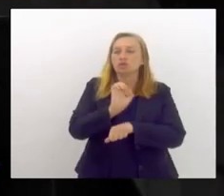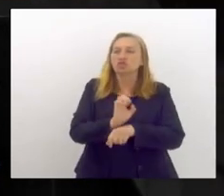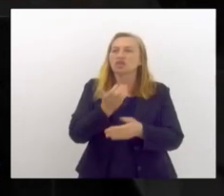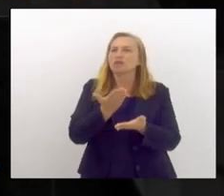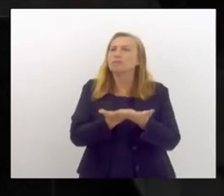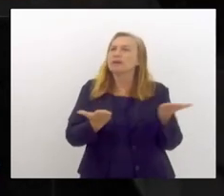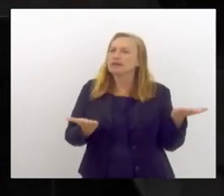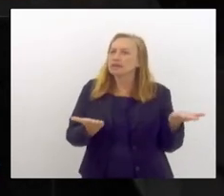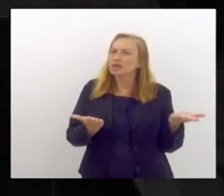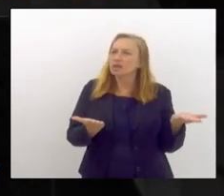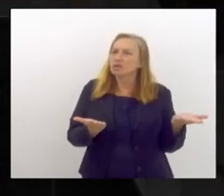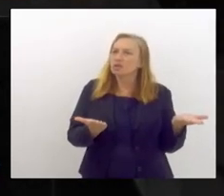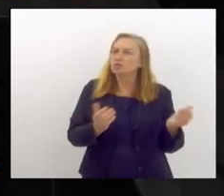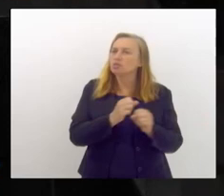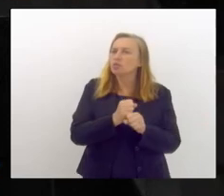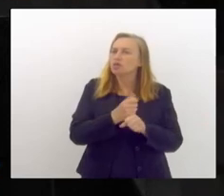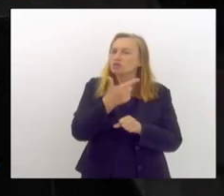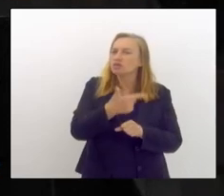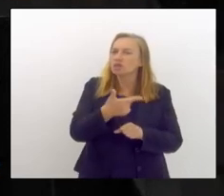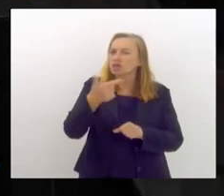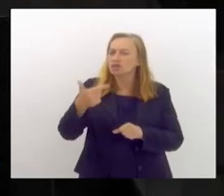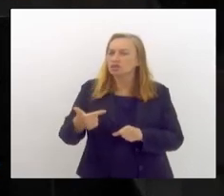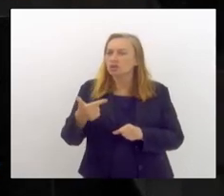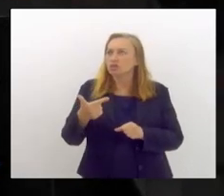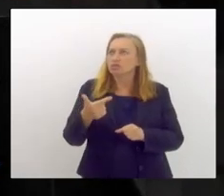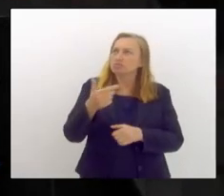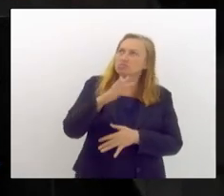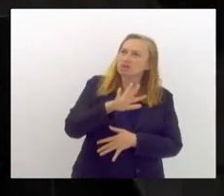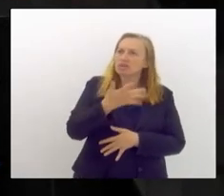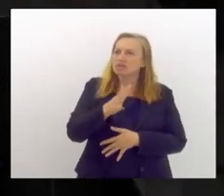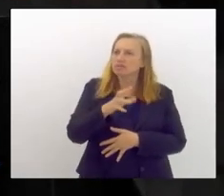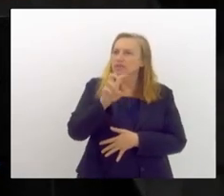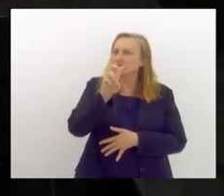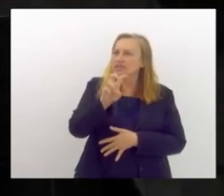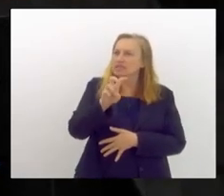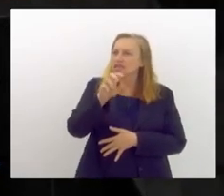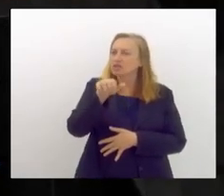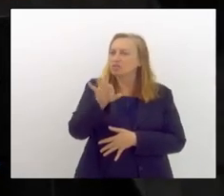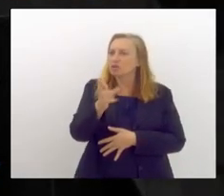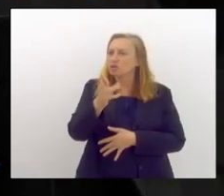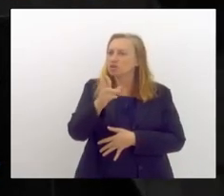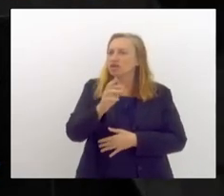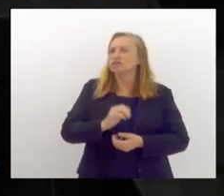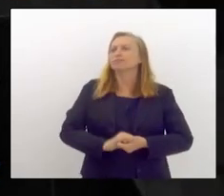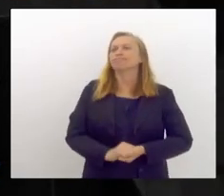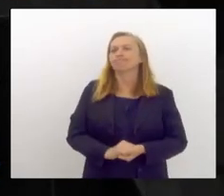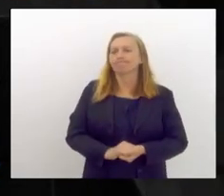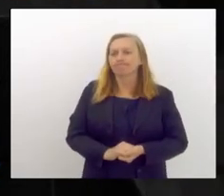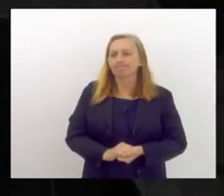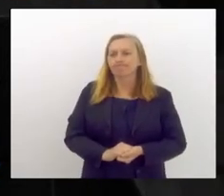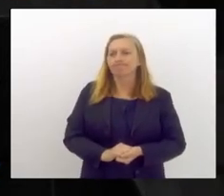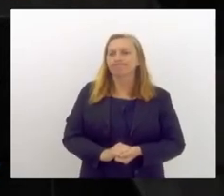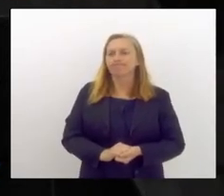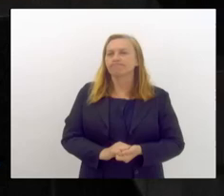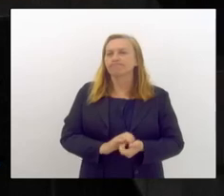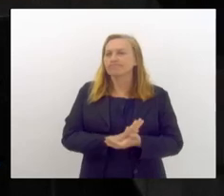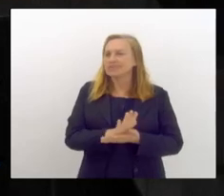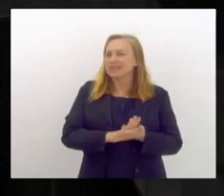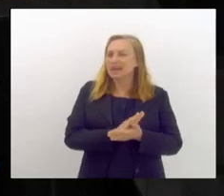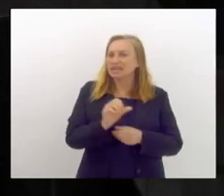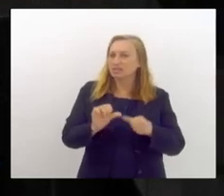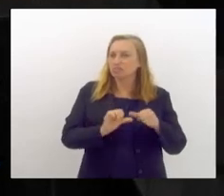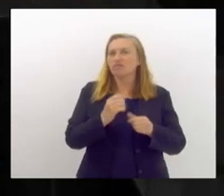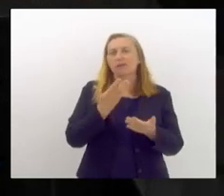isso, em 22, aproximadamente 5 bilhões de reais. E se nada mudar,